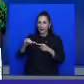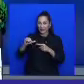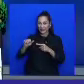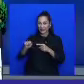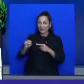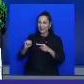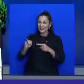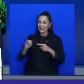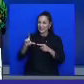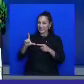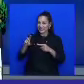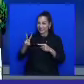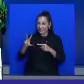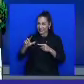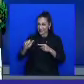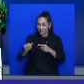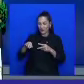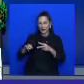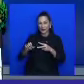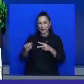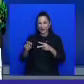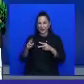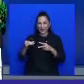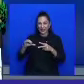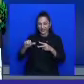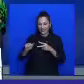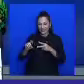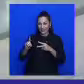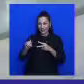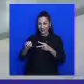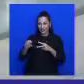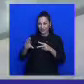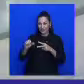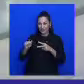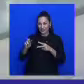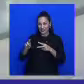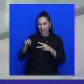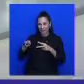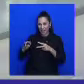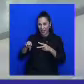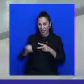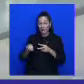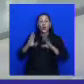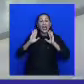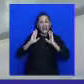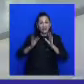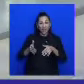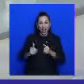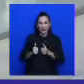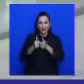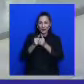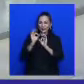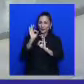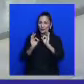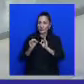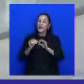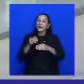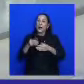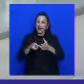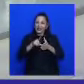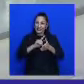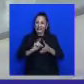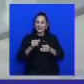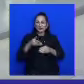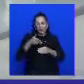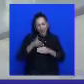e Maria do Carmo. Obrigada pela presença. Elas já acompanharam todos os procedimentos prévios e agora vão validar